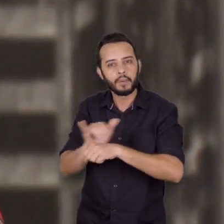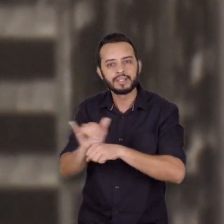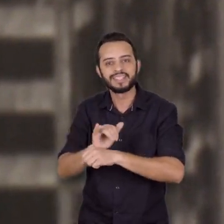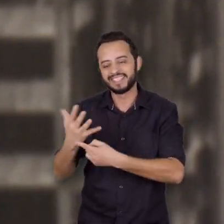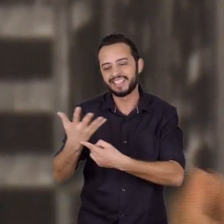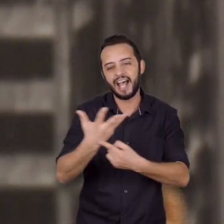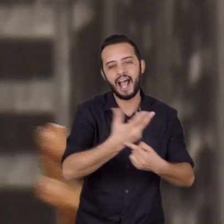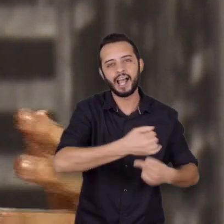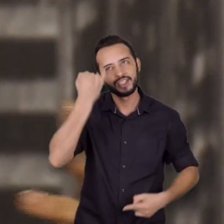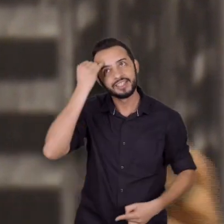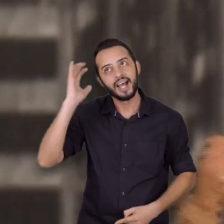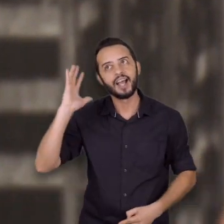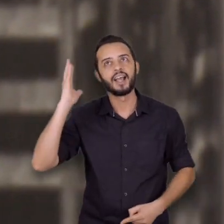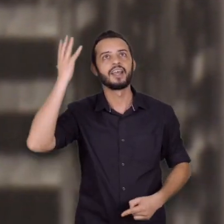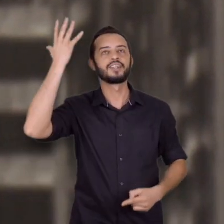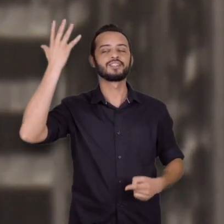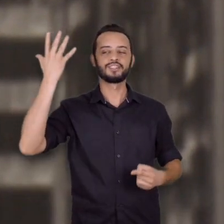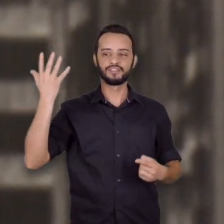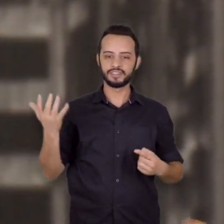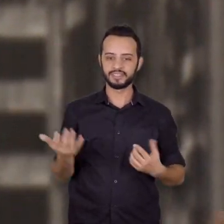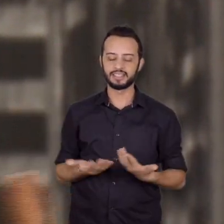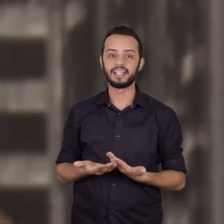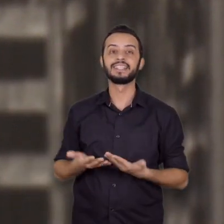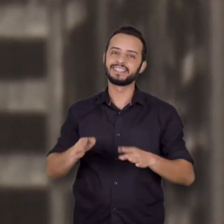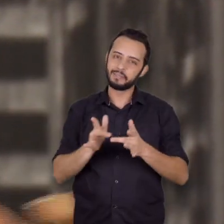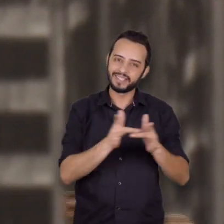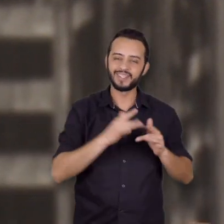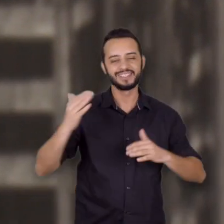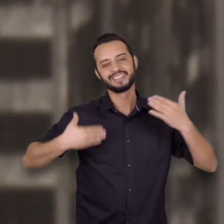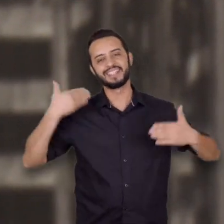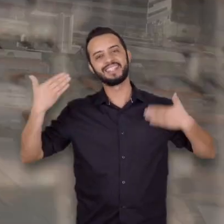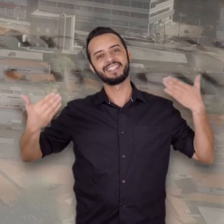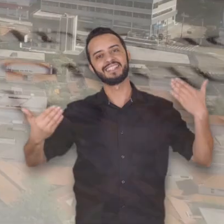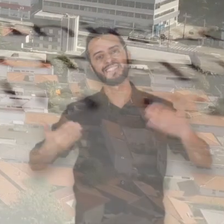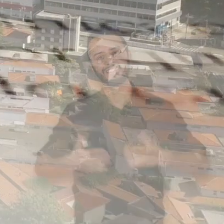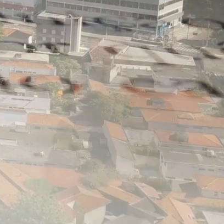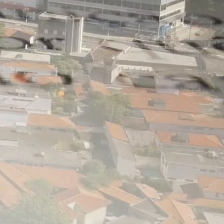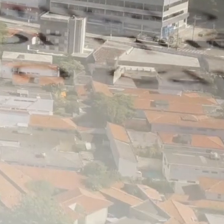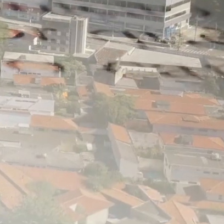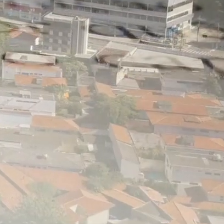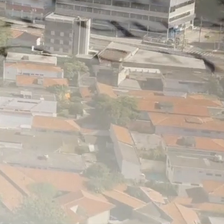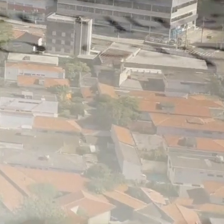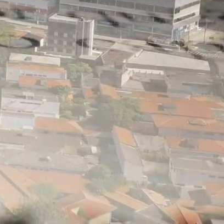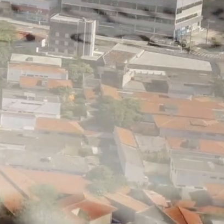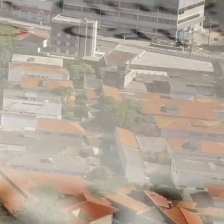por meio da criatividade, por meio da convivência e da alegria.